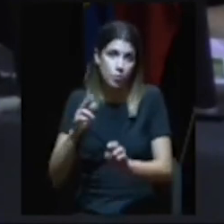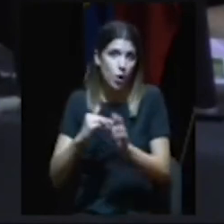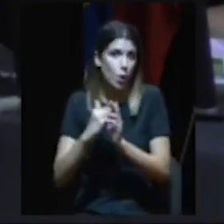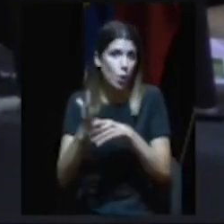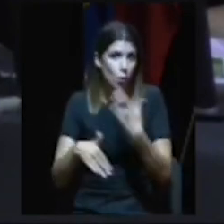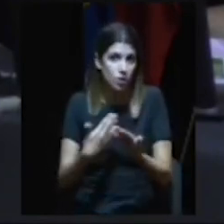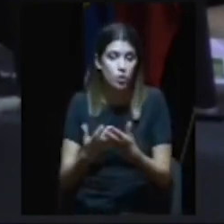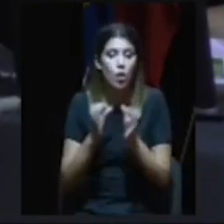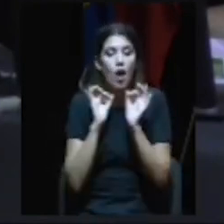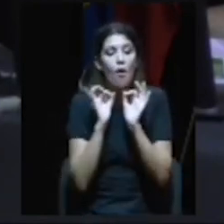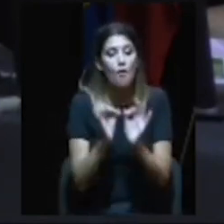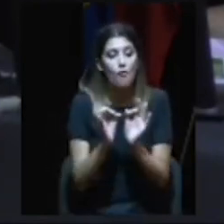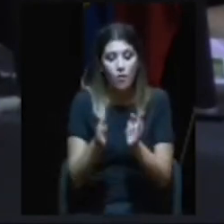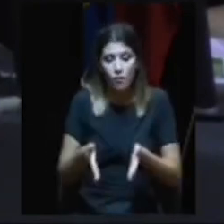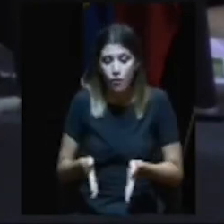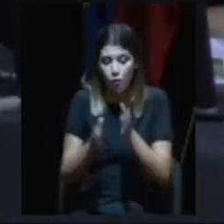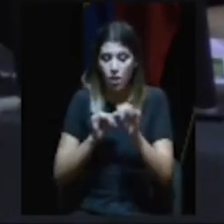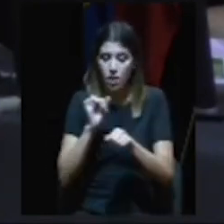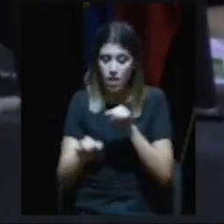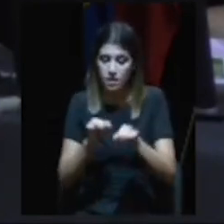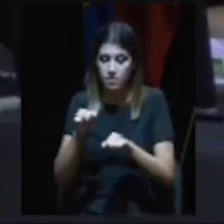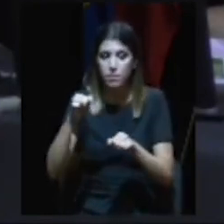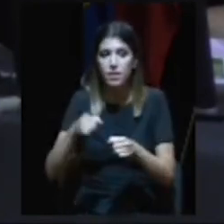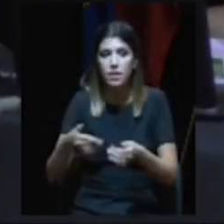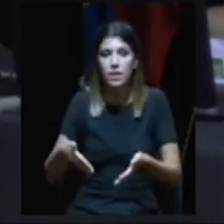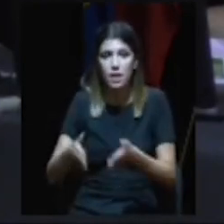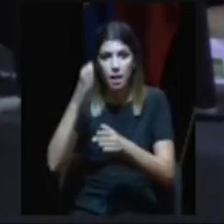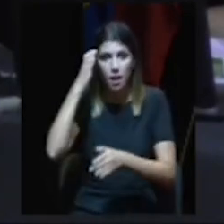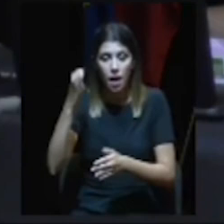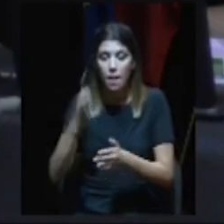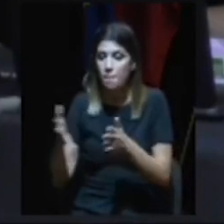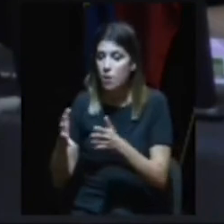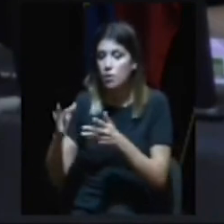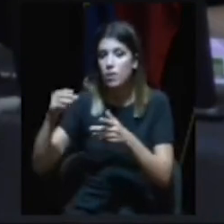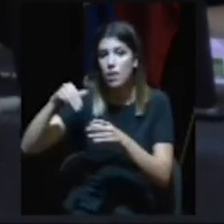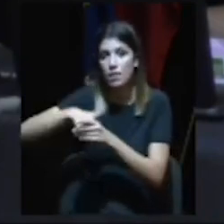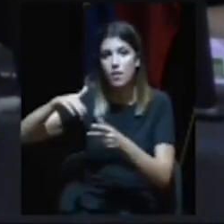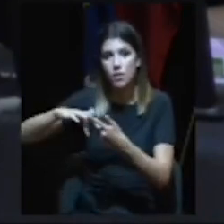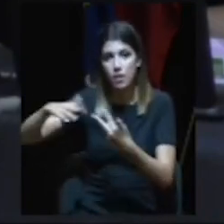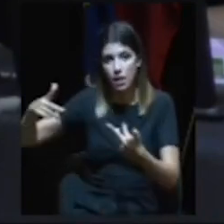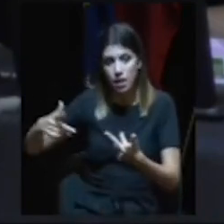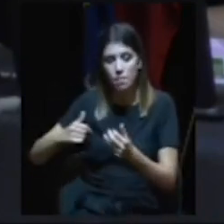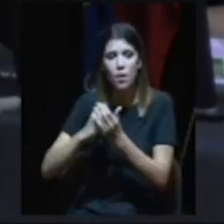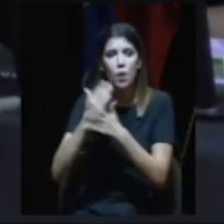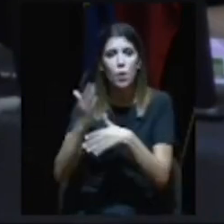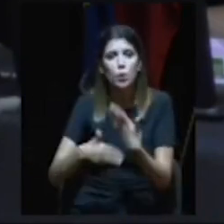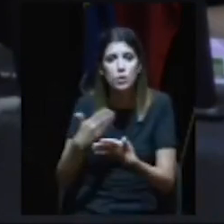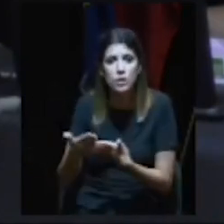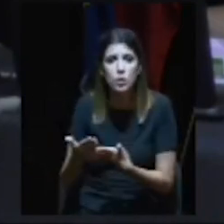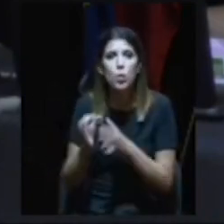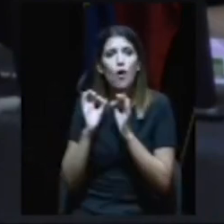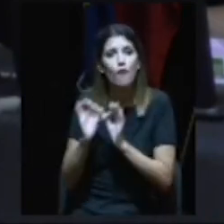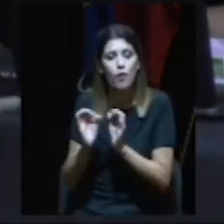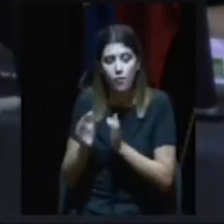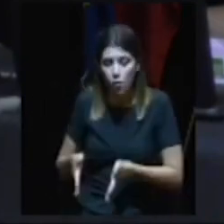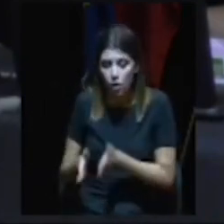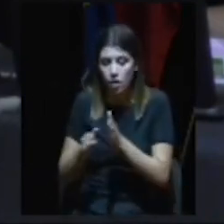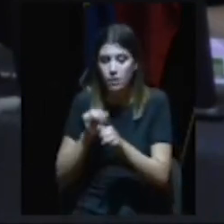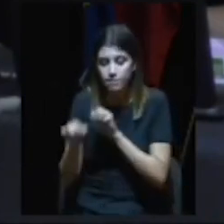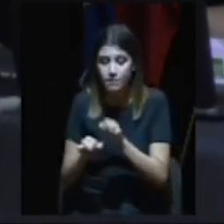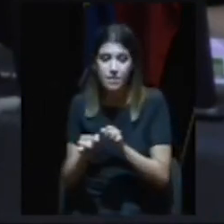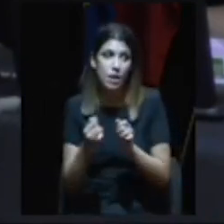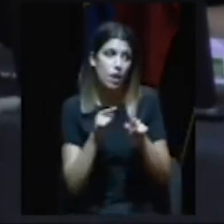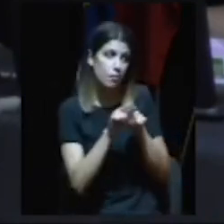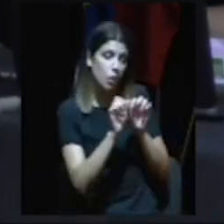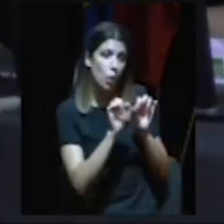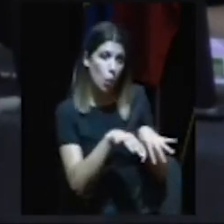continue a estar a favor desta ciclovia na Almirante Reis. A maioria da Câmara Municipal de Lisboa continua a estar a favor da ciclovia na Deputado, Almirante queira